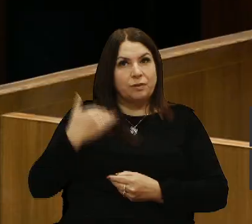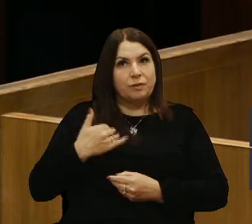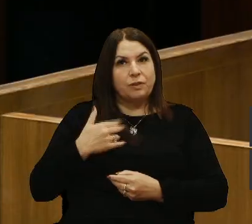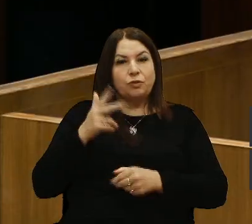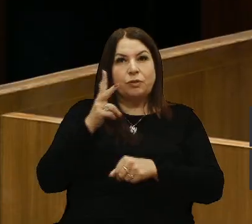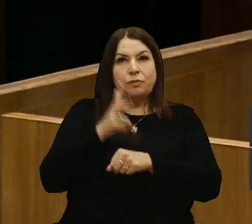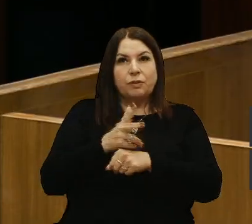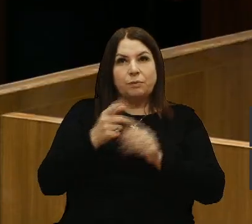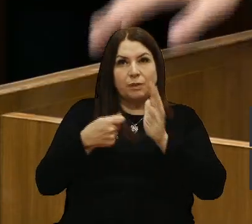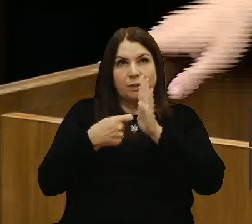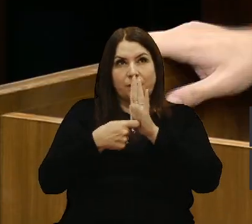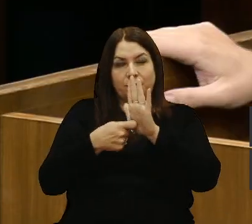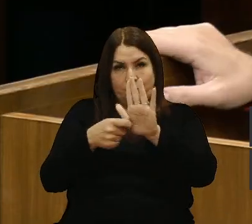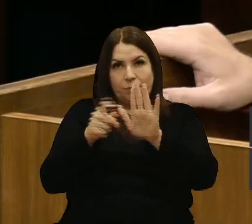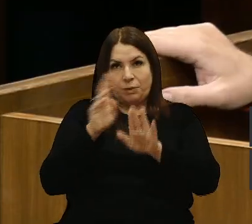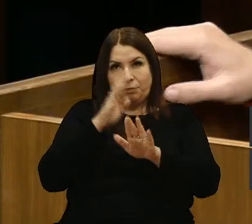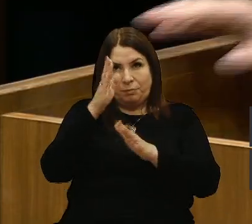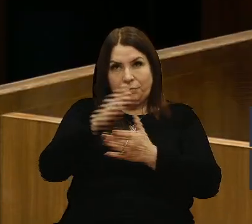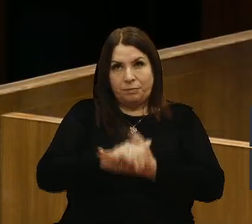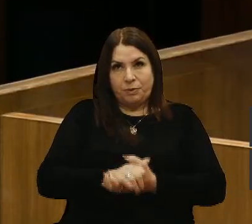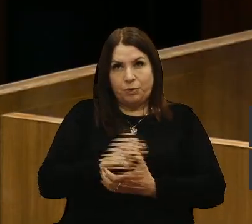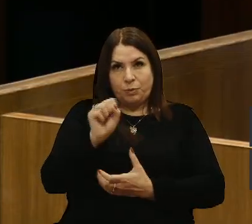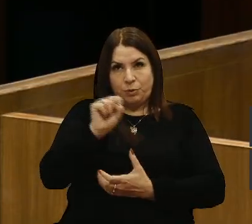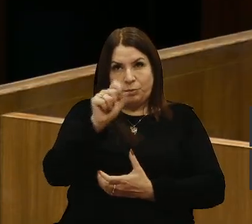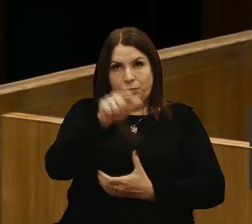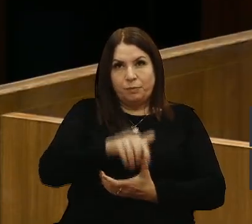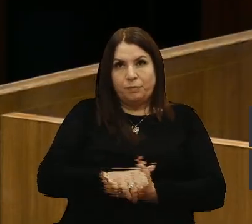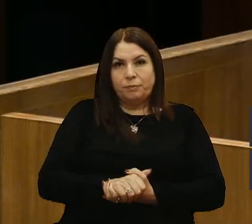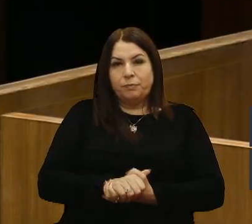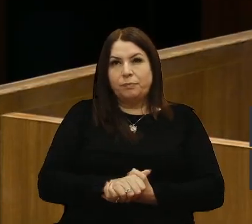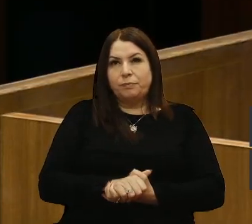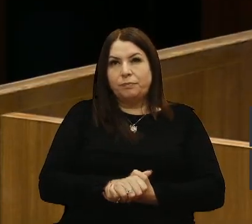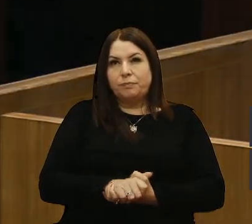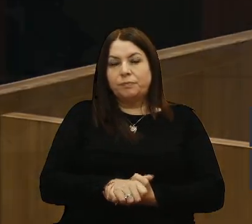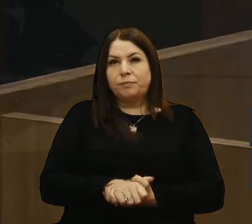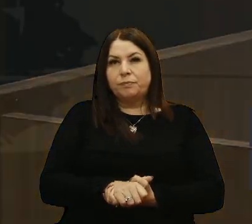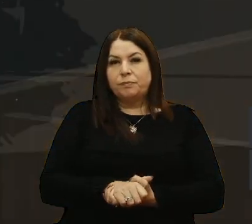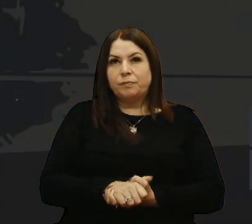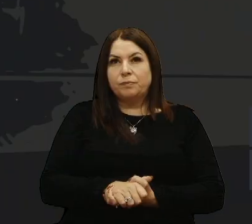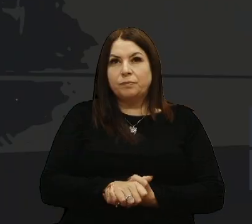vídeo, vou tentar passar o vídeo, bota bem rapidinho, alguns segundos, eu já passo a palavra para ti.